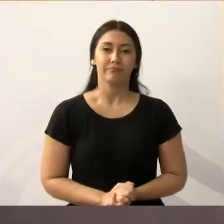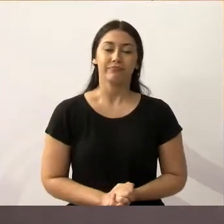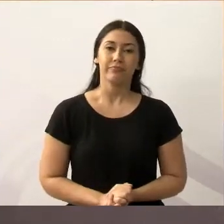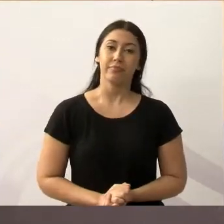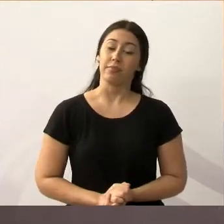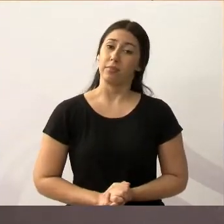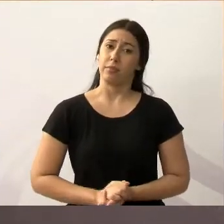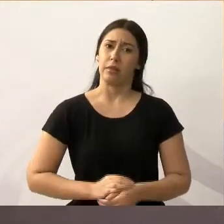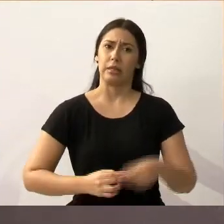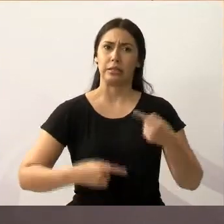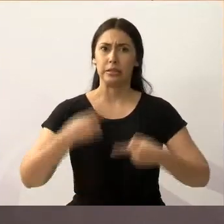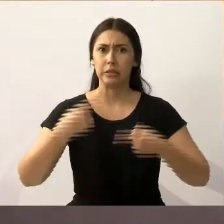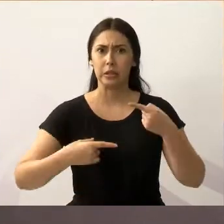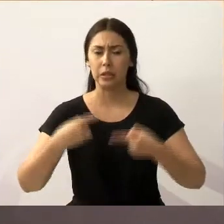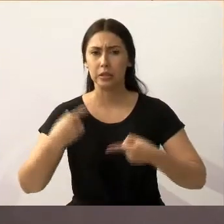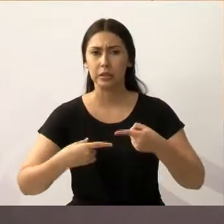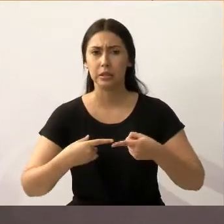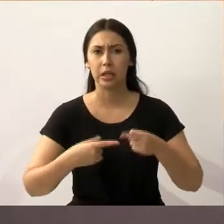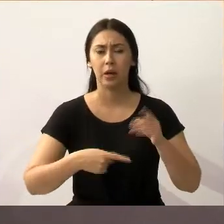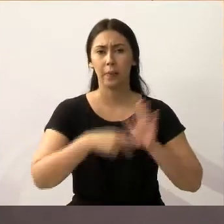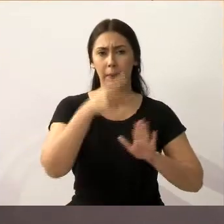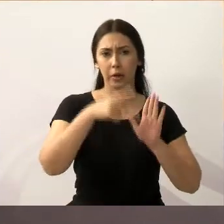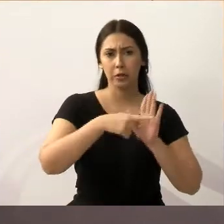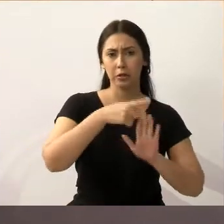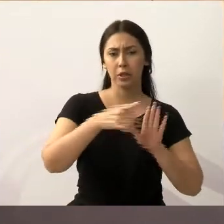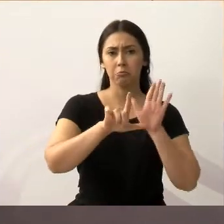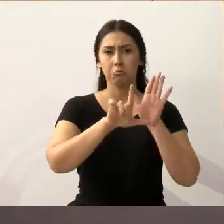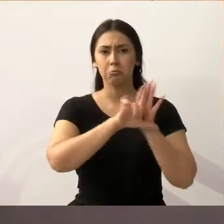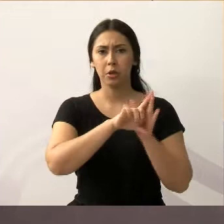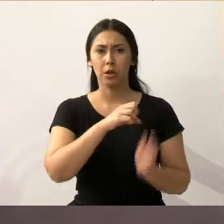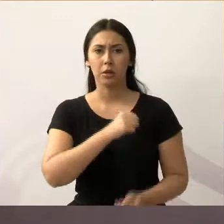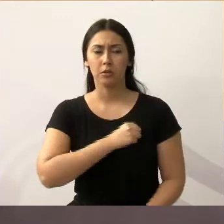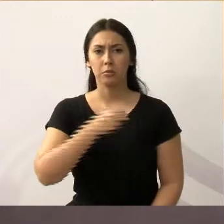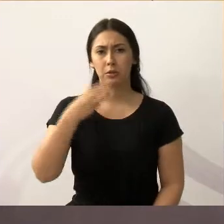Discussão única do projeto de lei do Executivo número